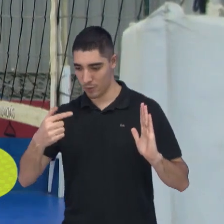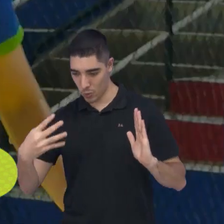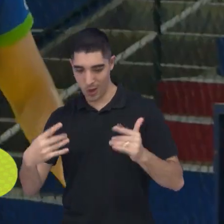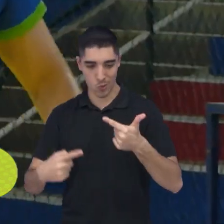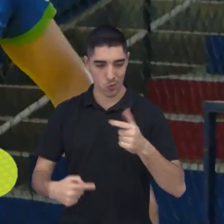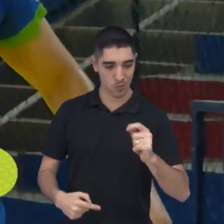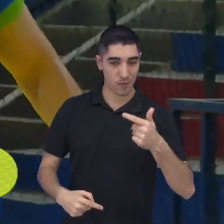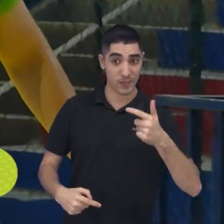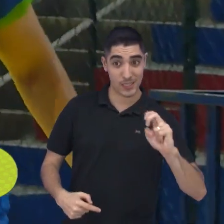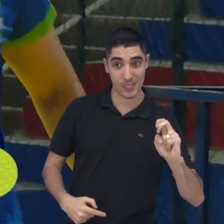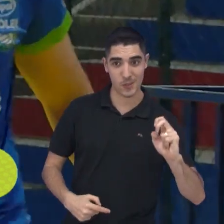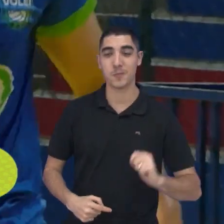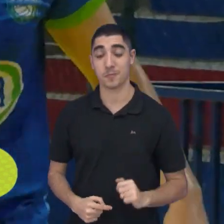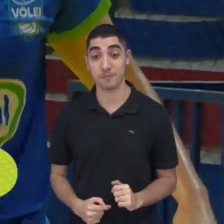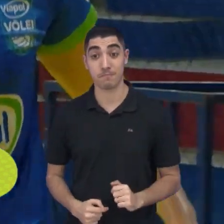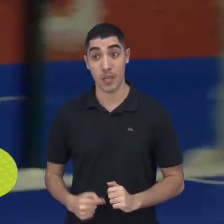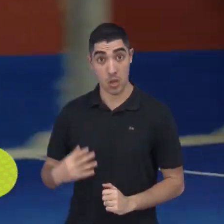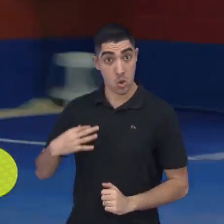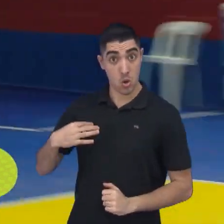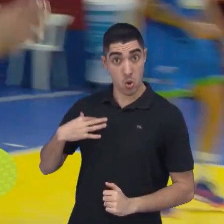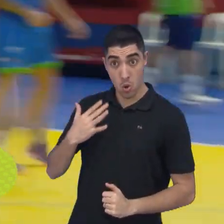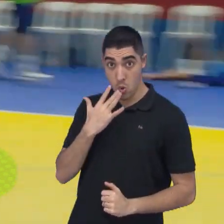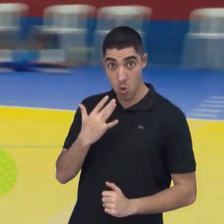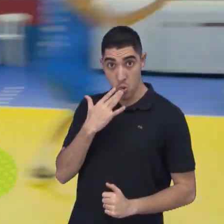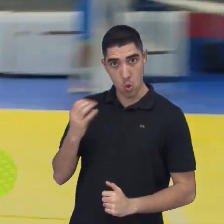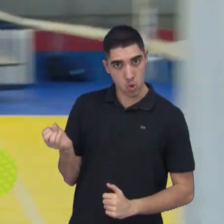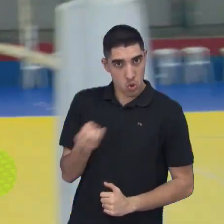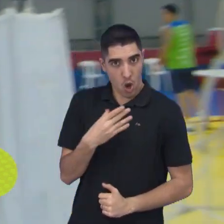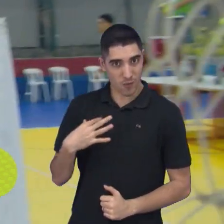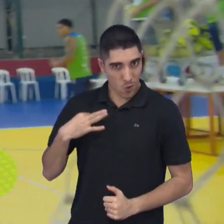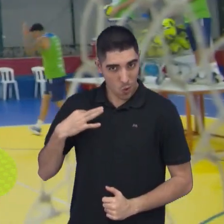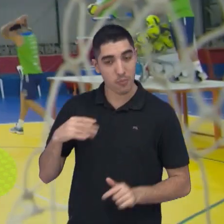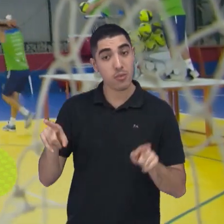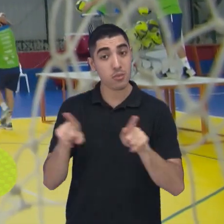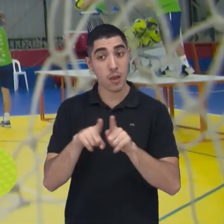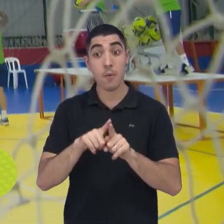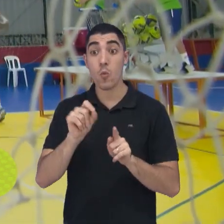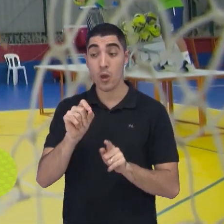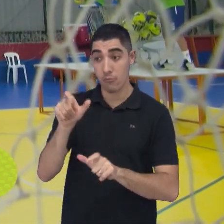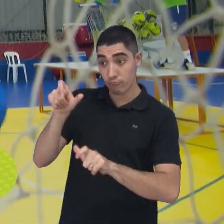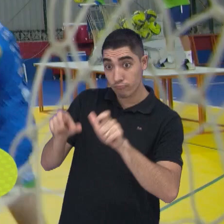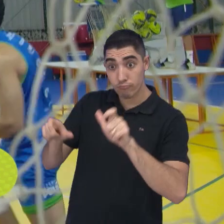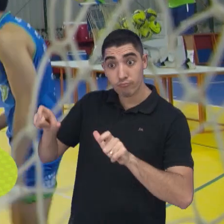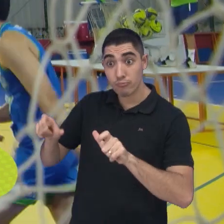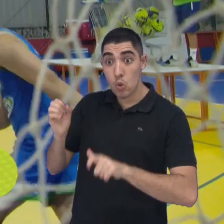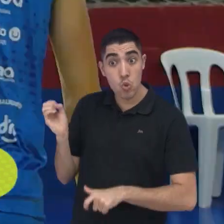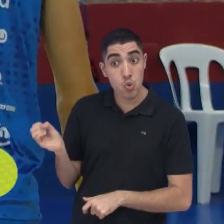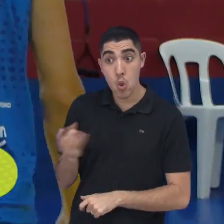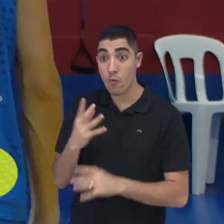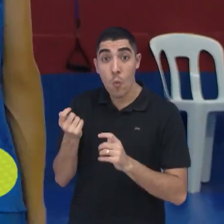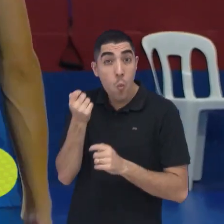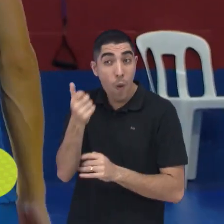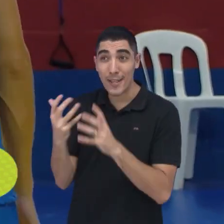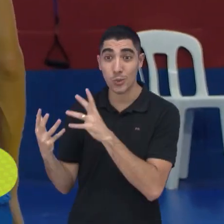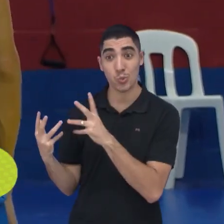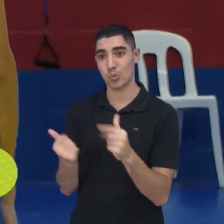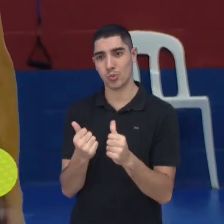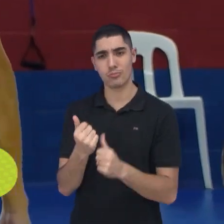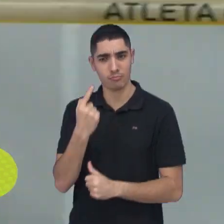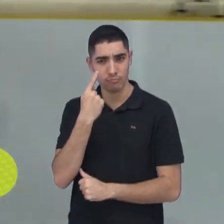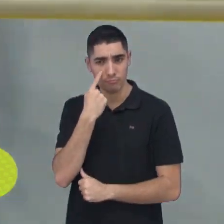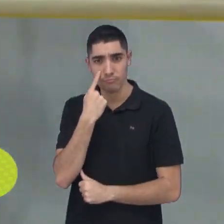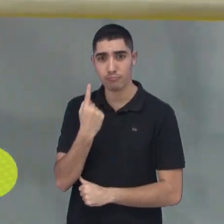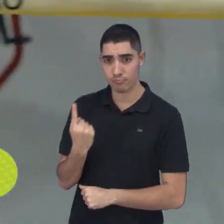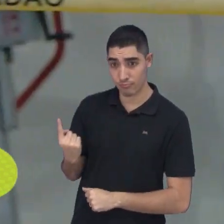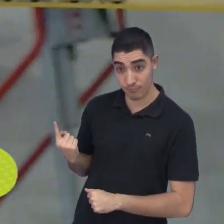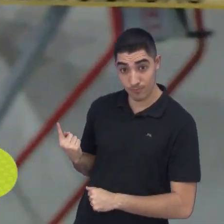2024-2025. E além das cores da camisa, a novidade fica por conta de um elenco quase todo renovado. Uma dessas caras novas é